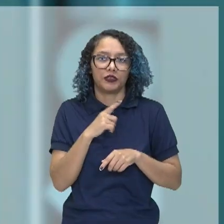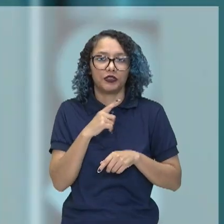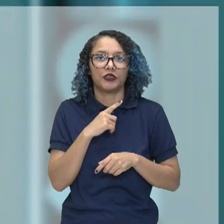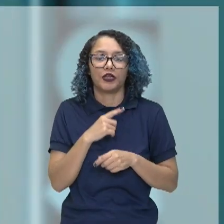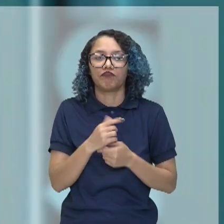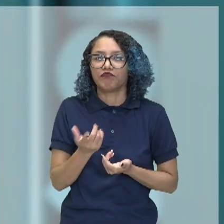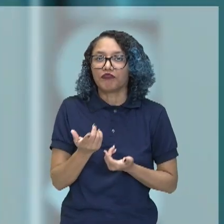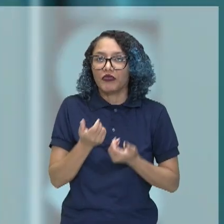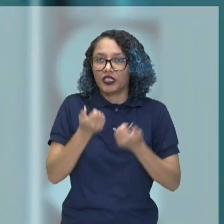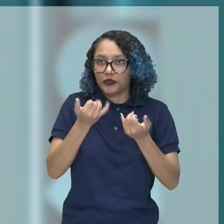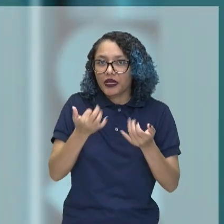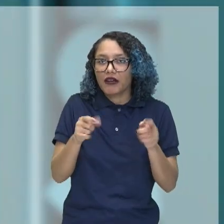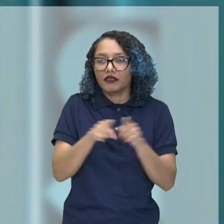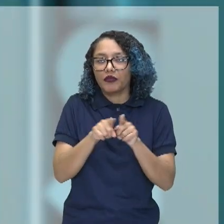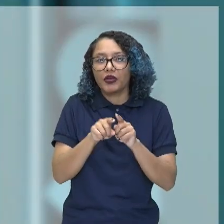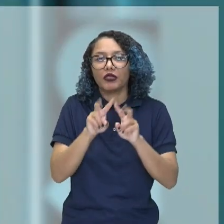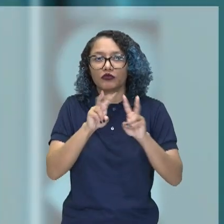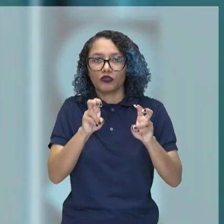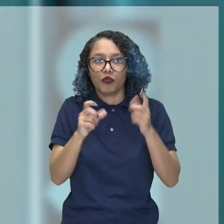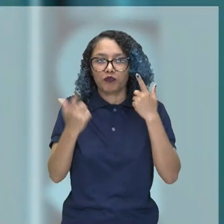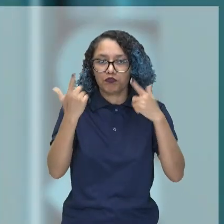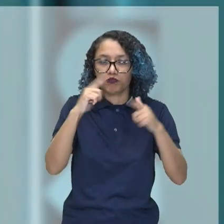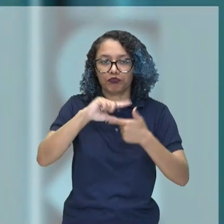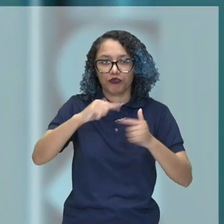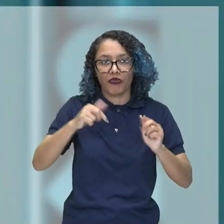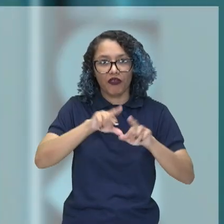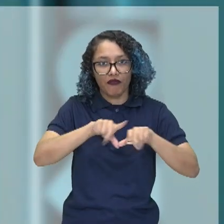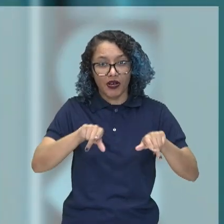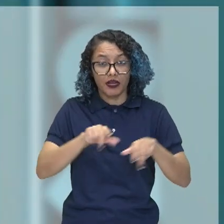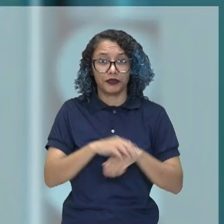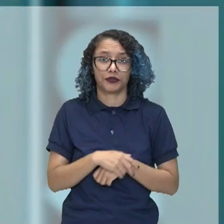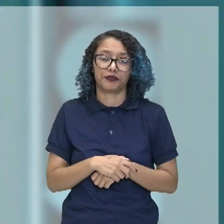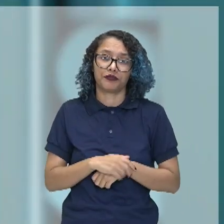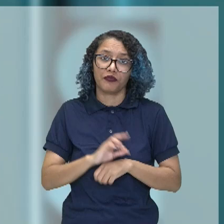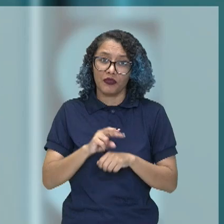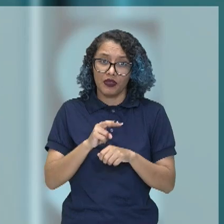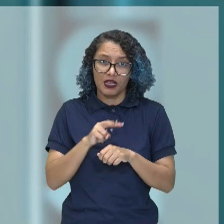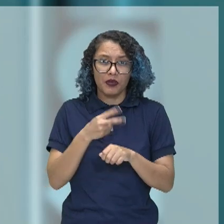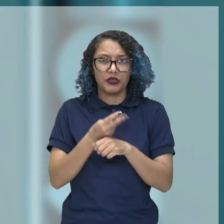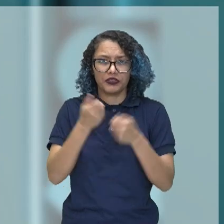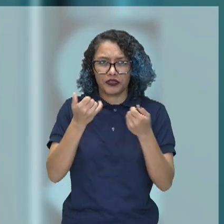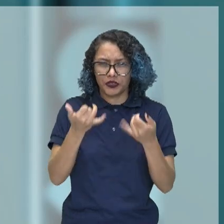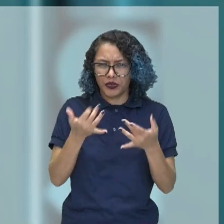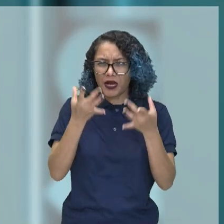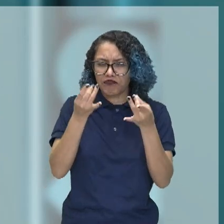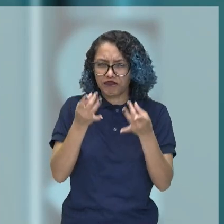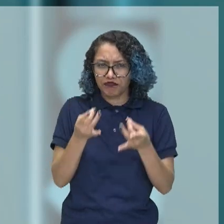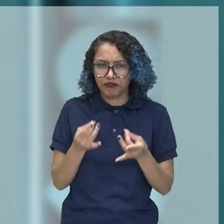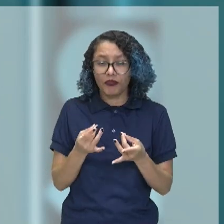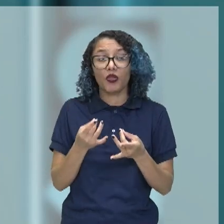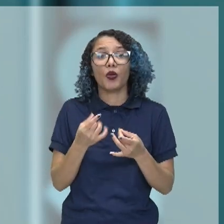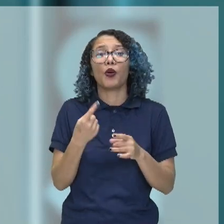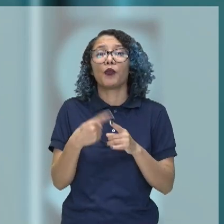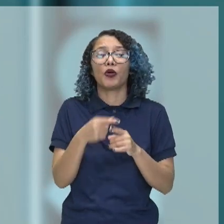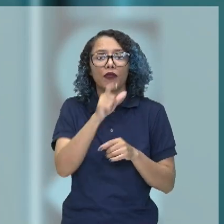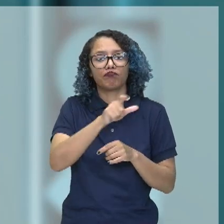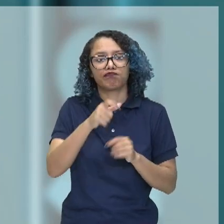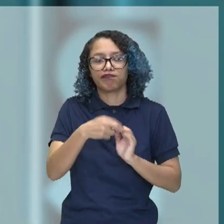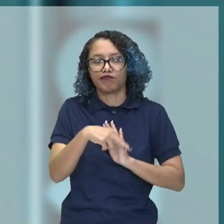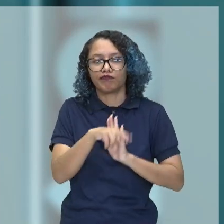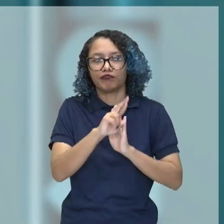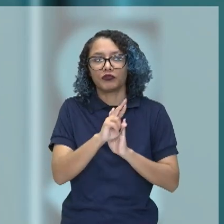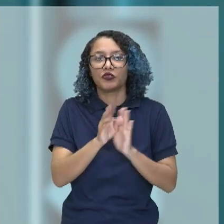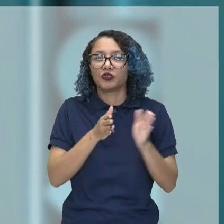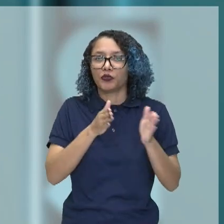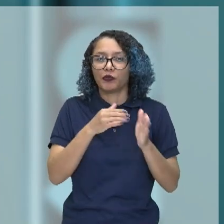esses artistas de forma mais aprofundada, justamente porque eles são bastante representativos do período, tem uma importância